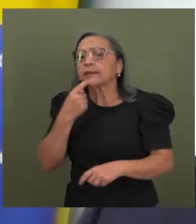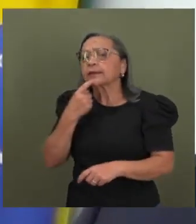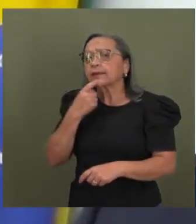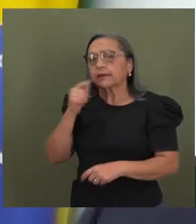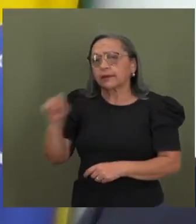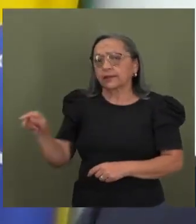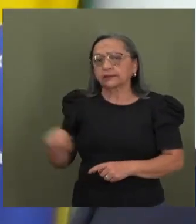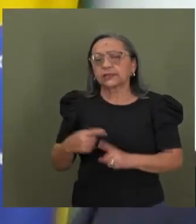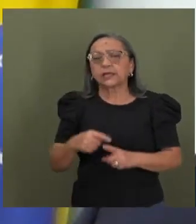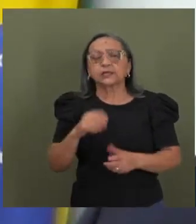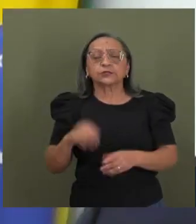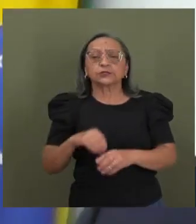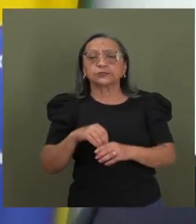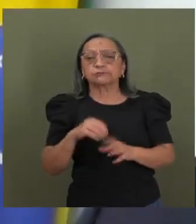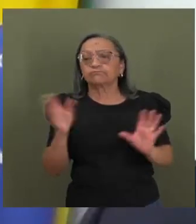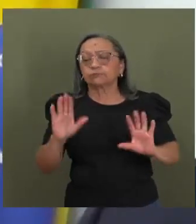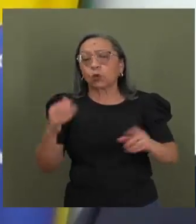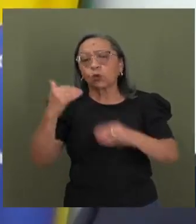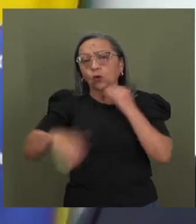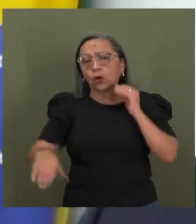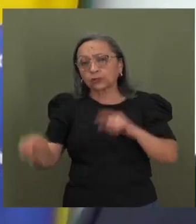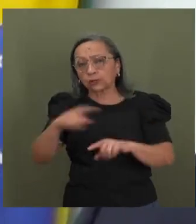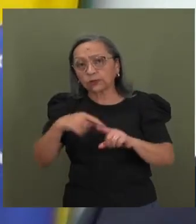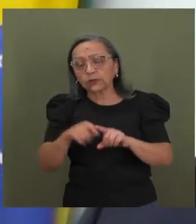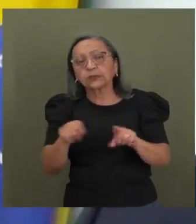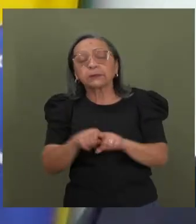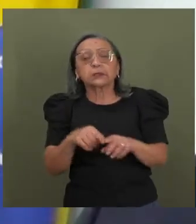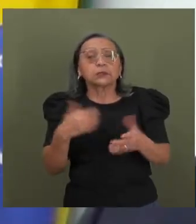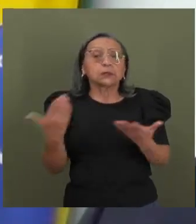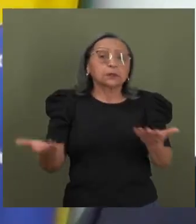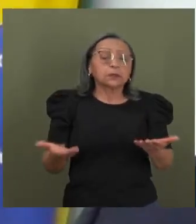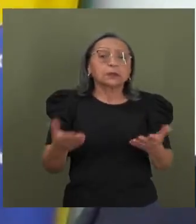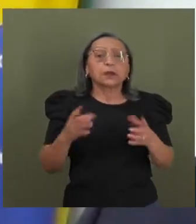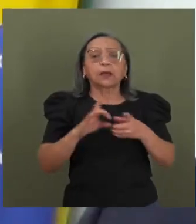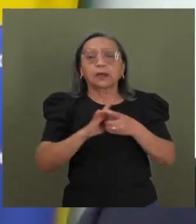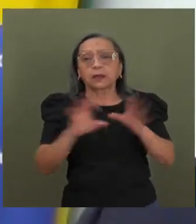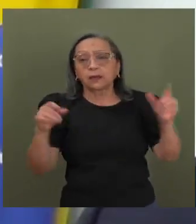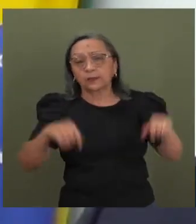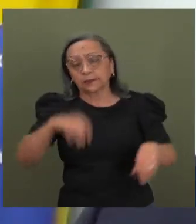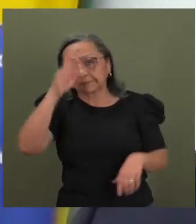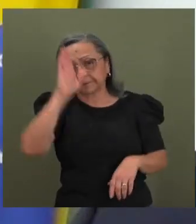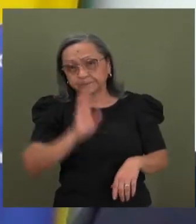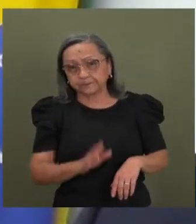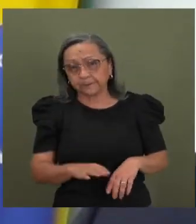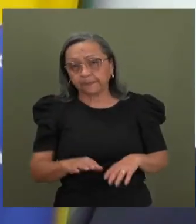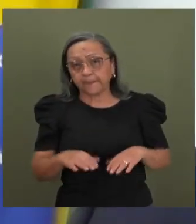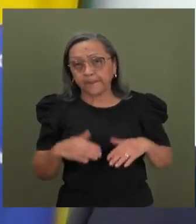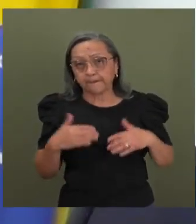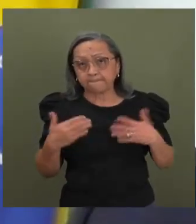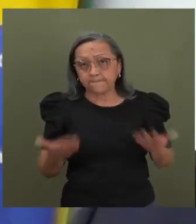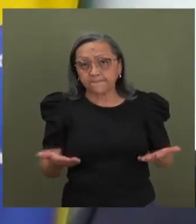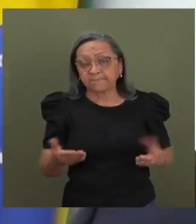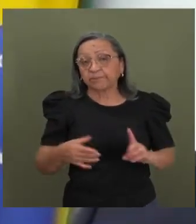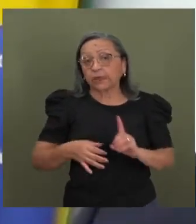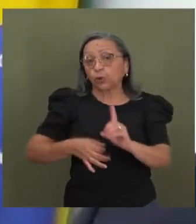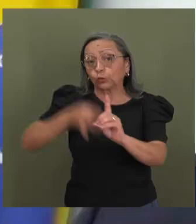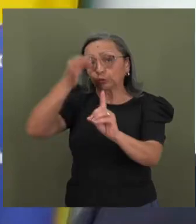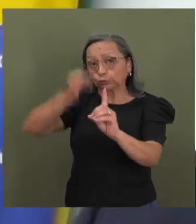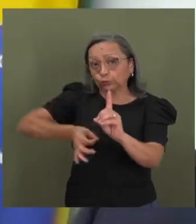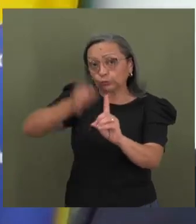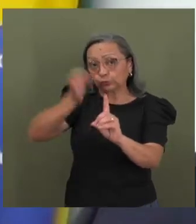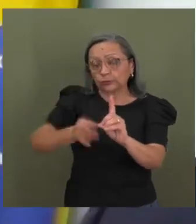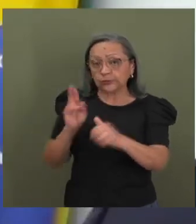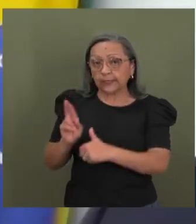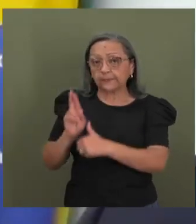eles, quem é de fora do sistema e de que quer a democracia no Brasil. Então, o juiz que representa